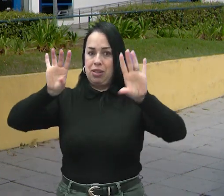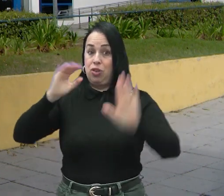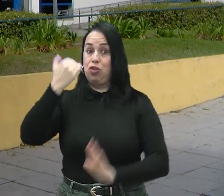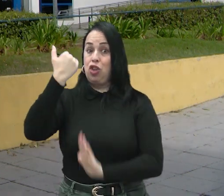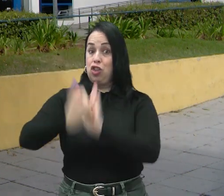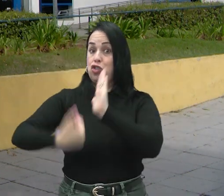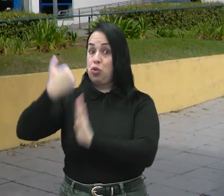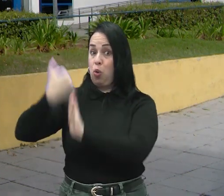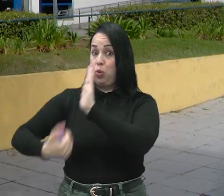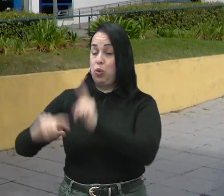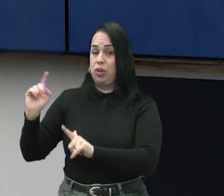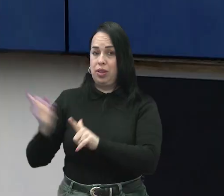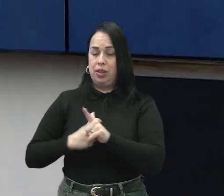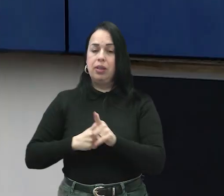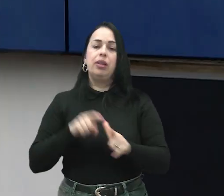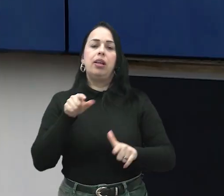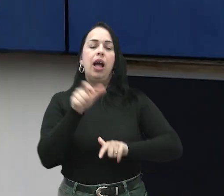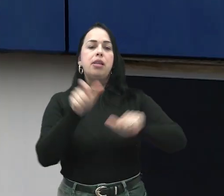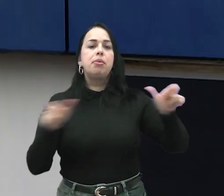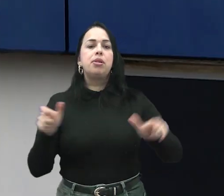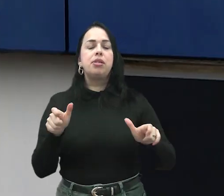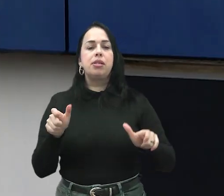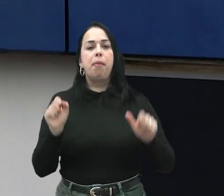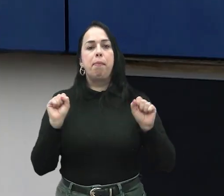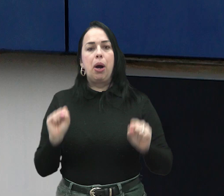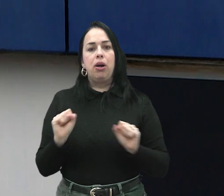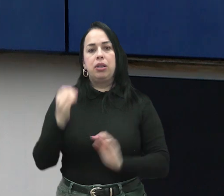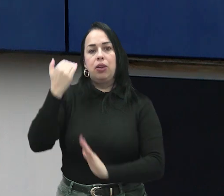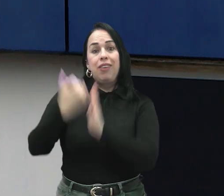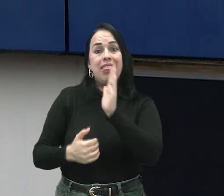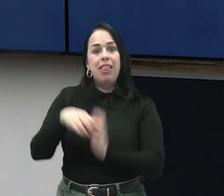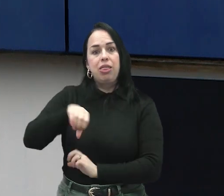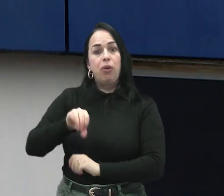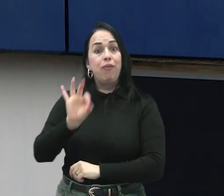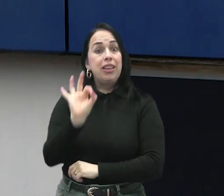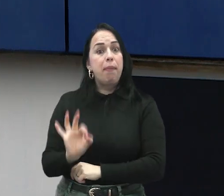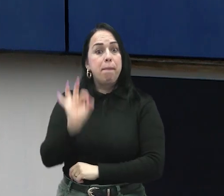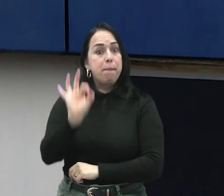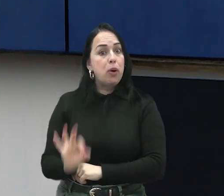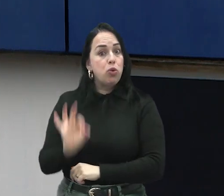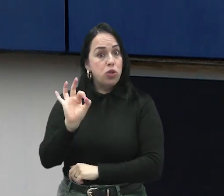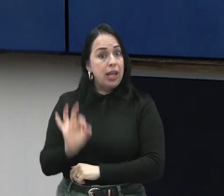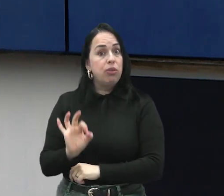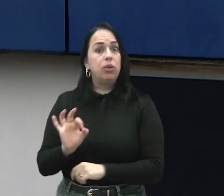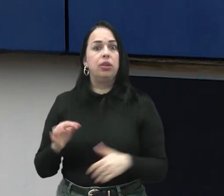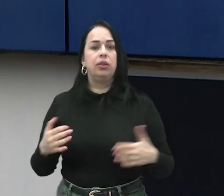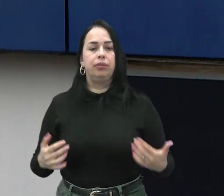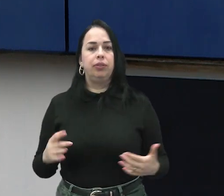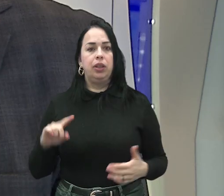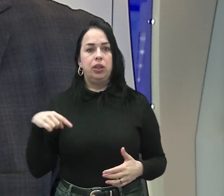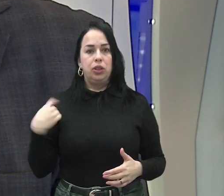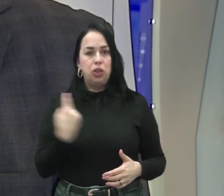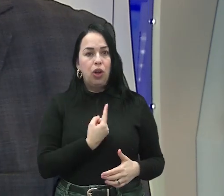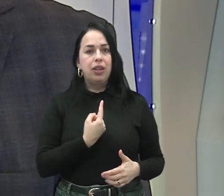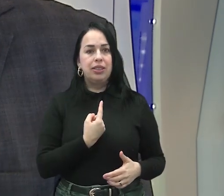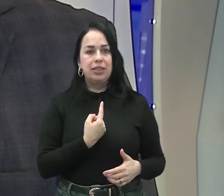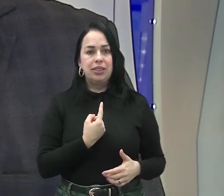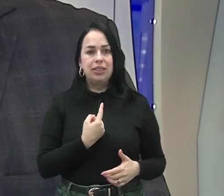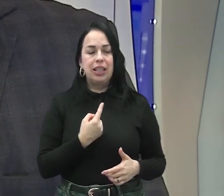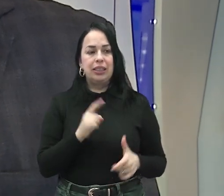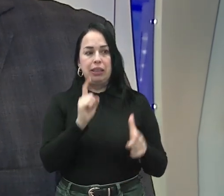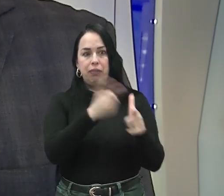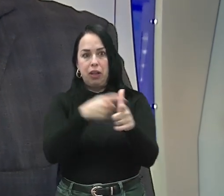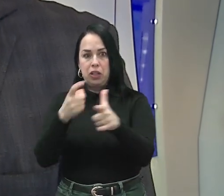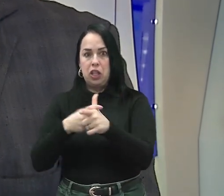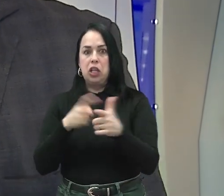especial de desconto de dívidas. Os beneficiados podem ter o abatimento de até 90% das pendências. A gente trabalha com